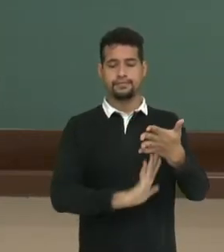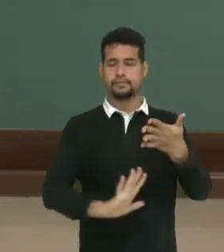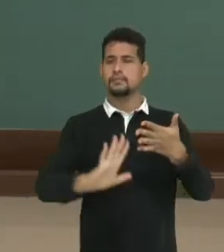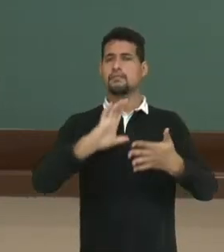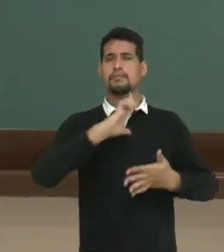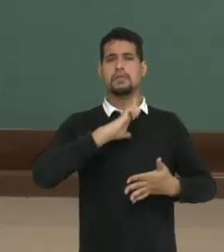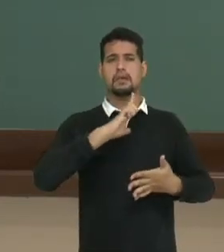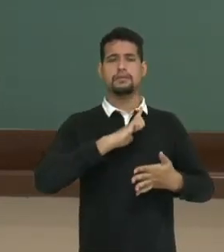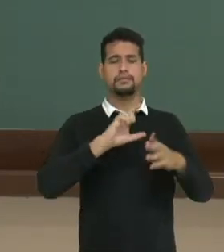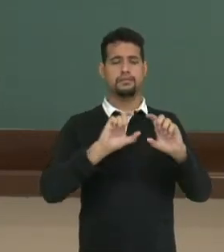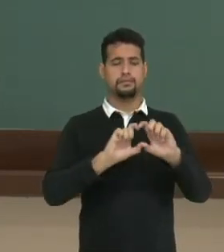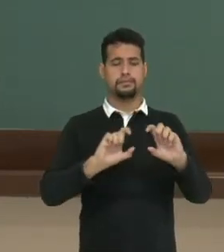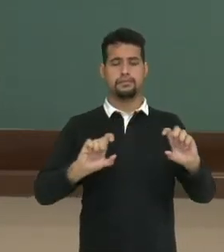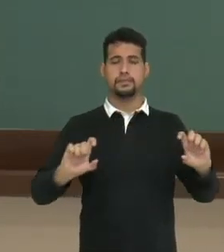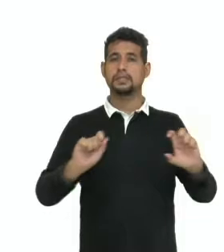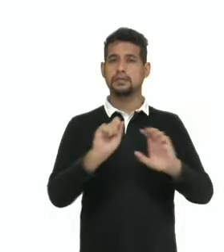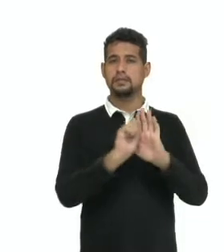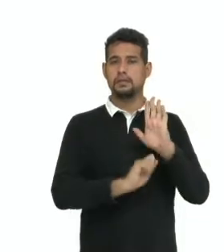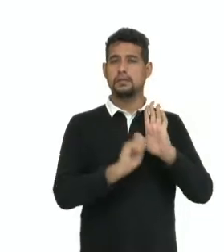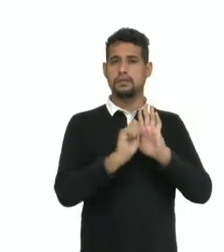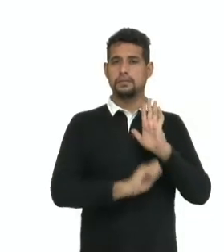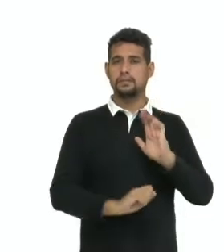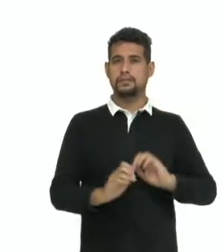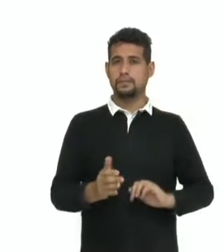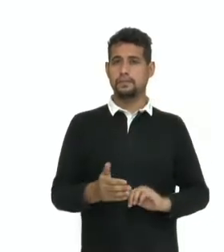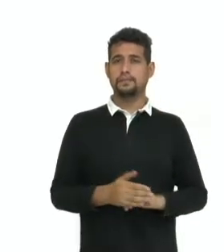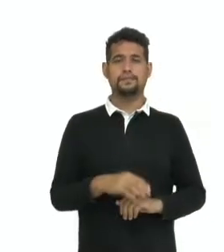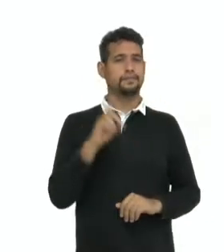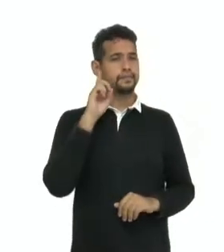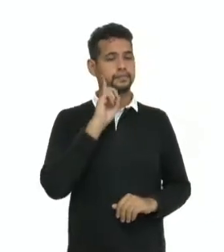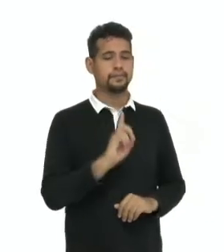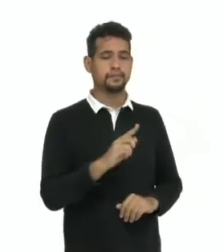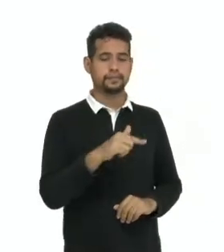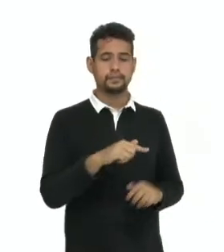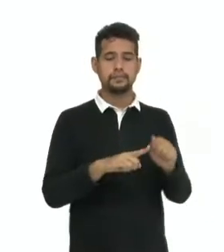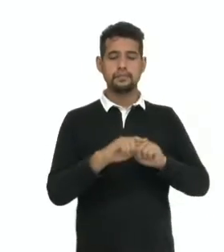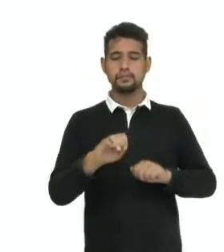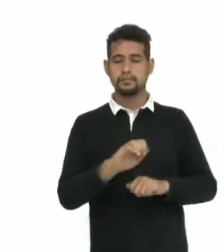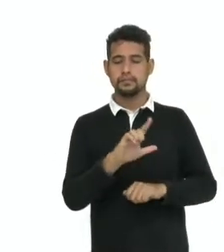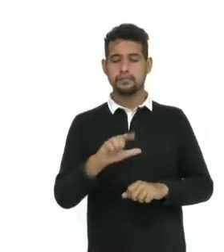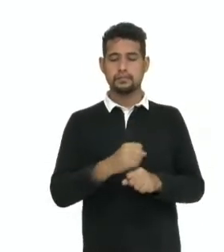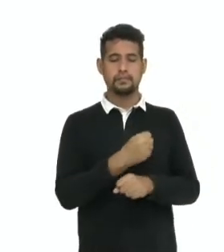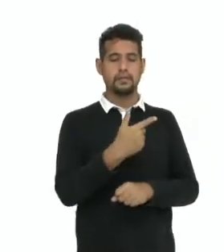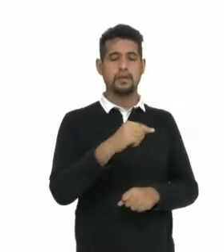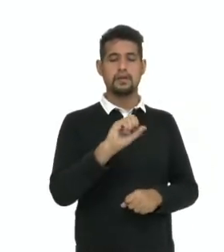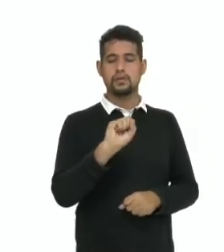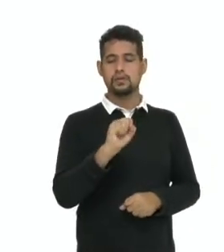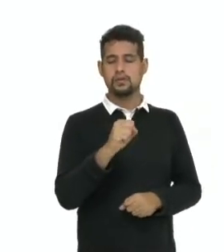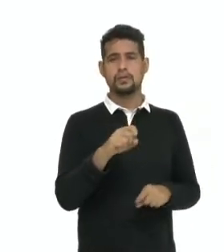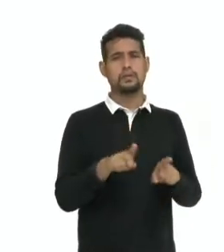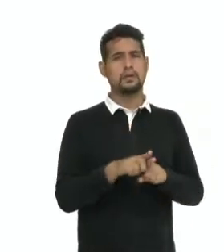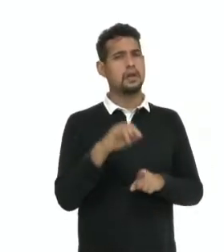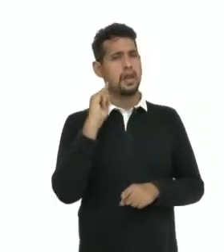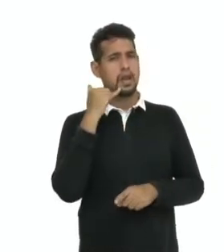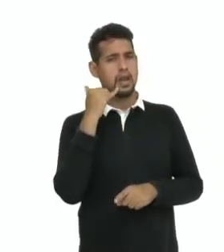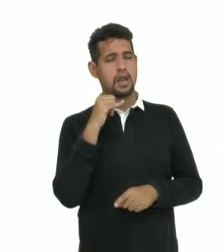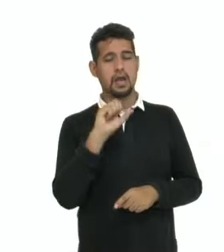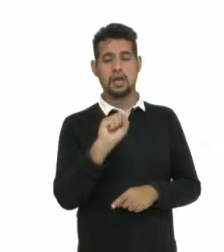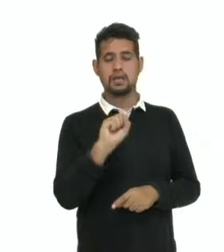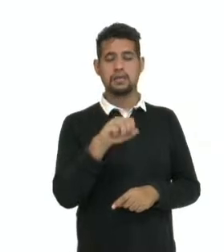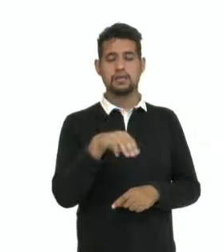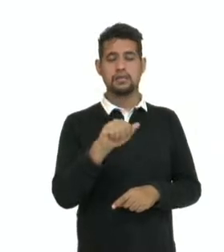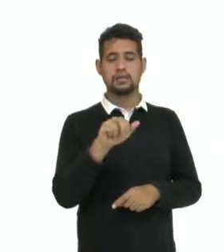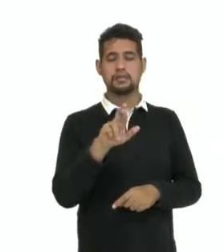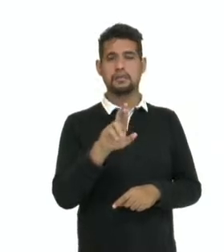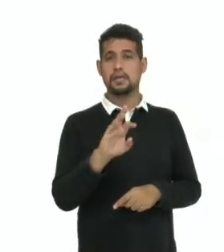aqui um fragmento do texto que lemos, Em 17 de julho de 2018, adquiri um celular smartphone